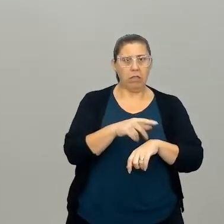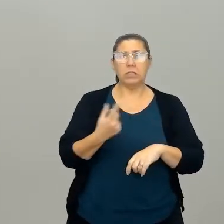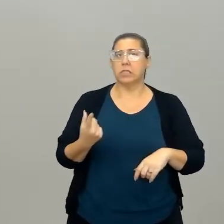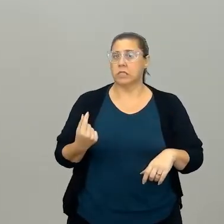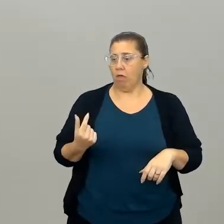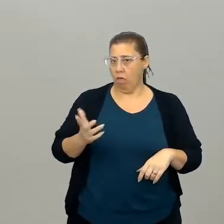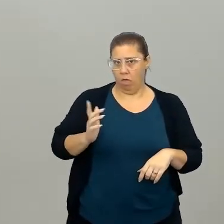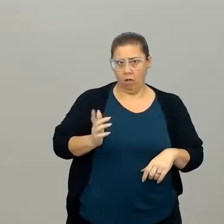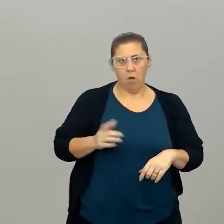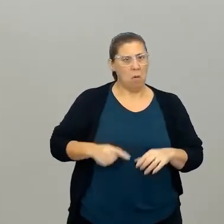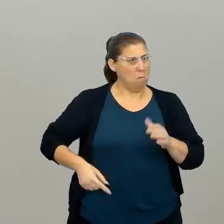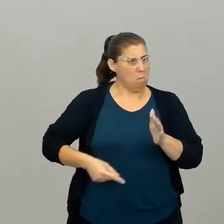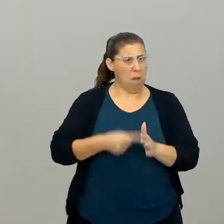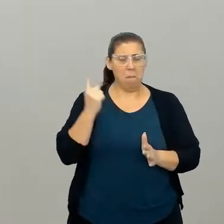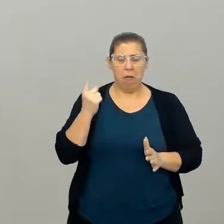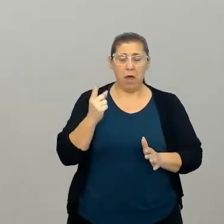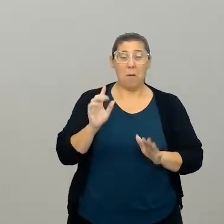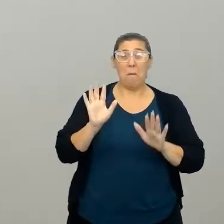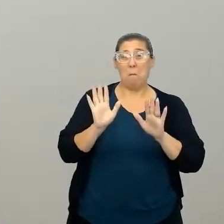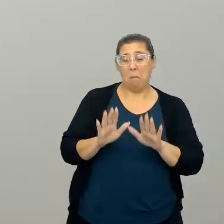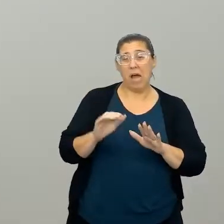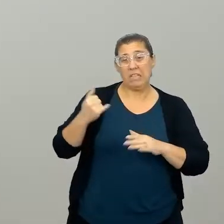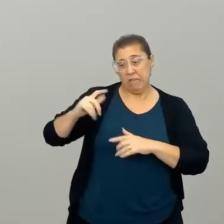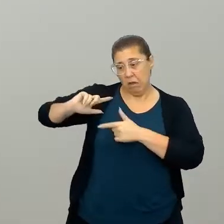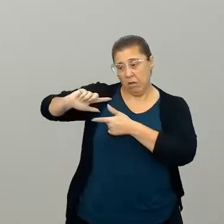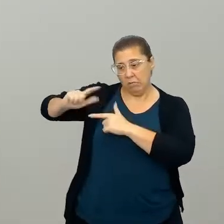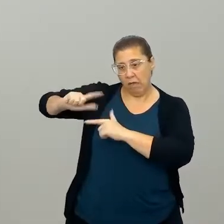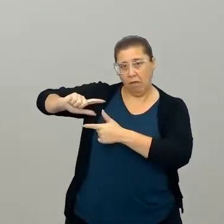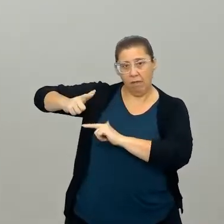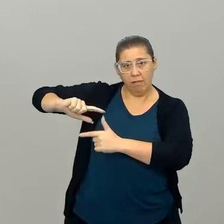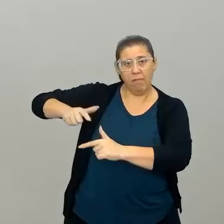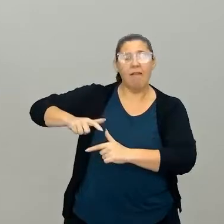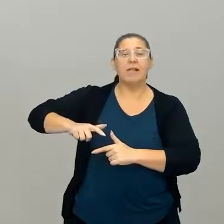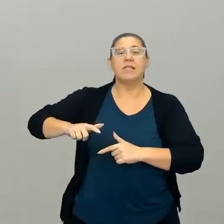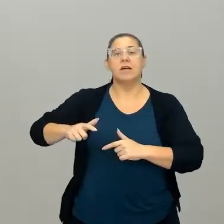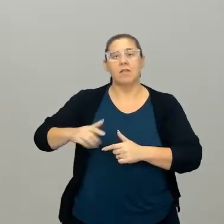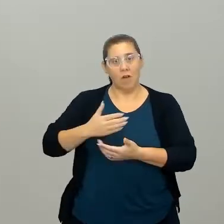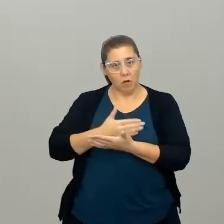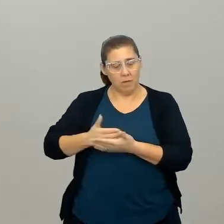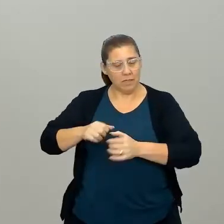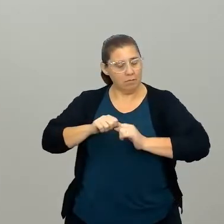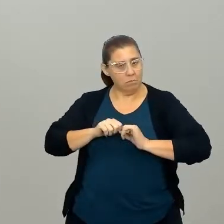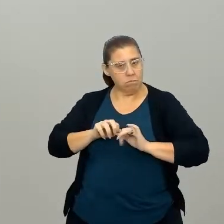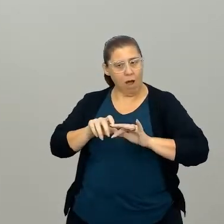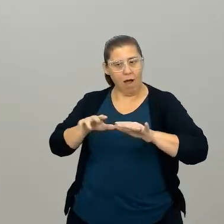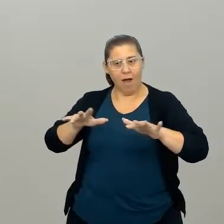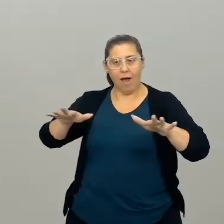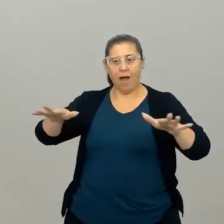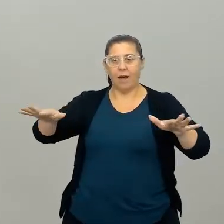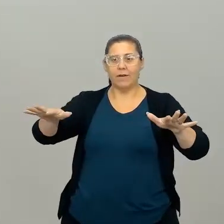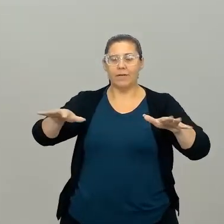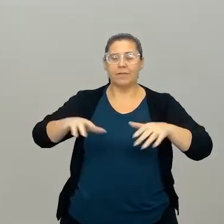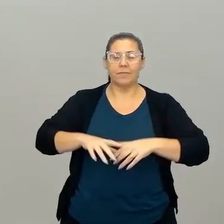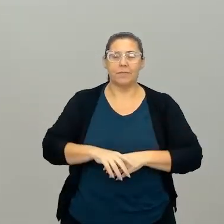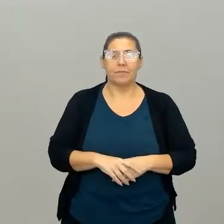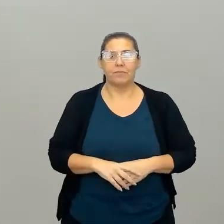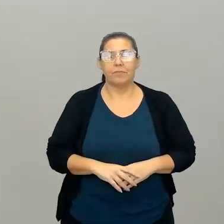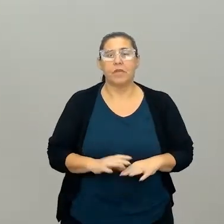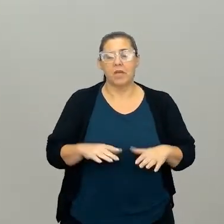isso. Mas, sendo tendência, ela tende a se expandir. Né? Por isso